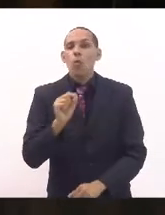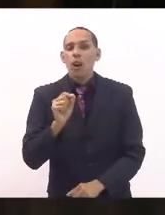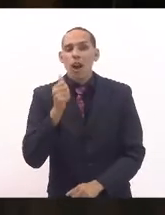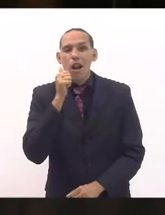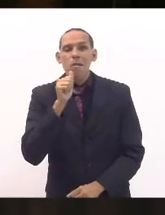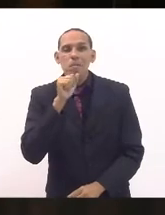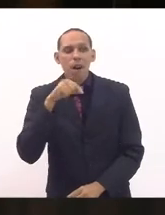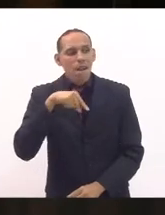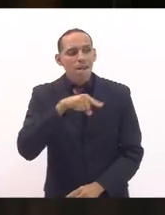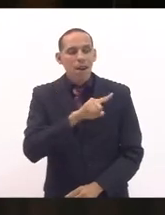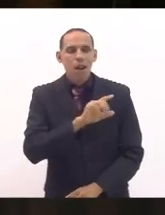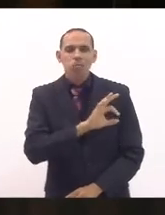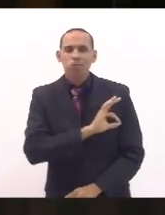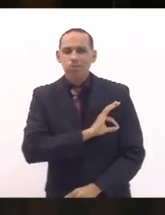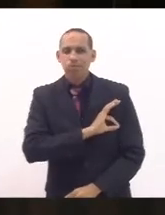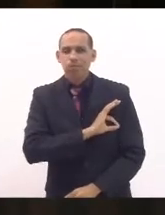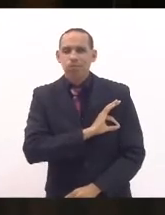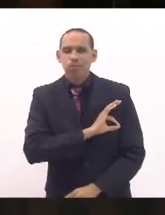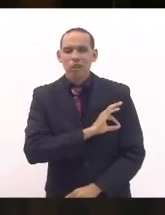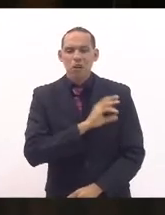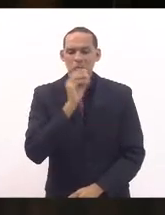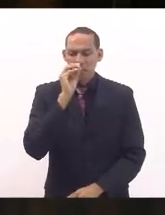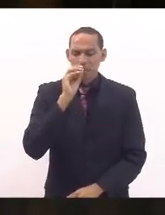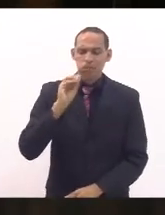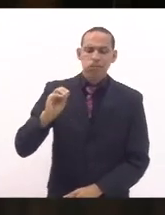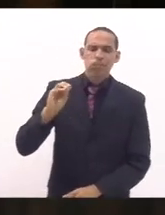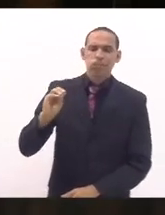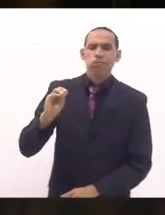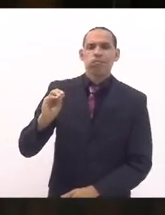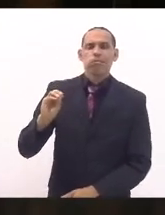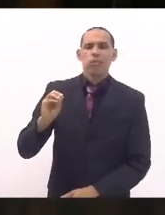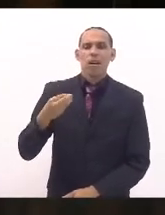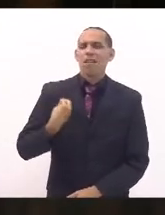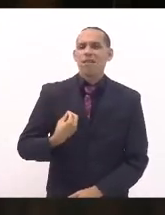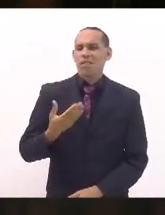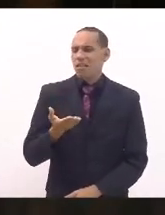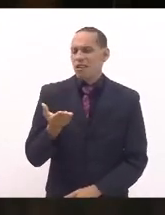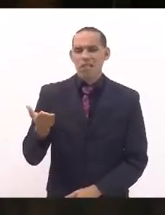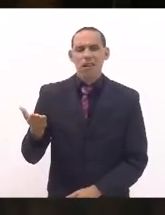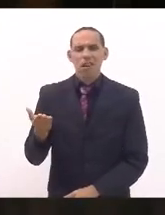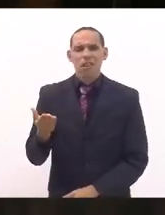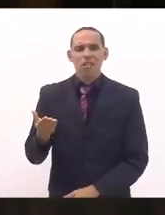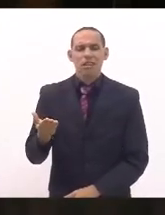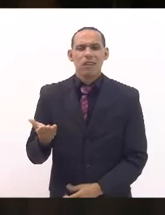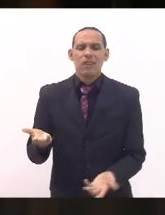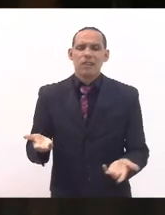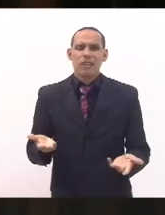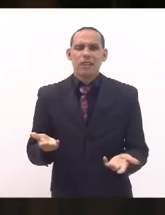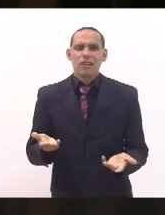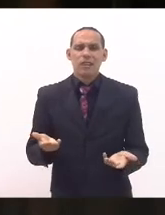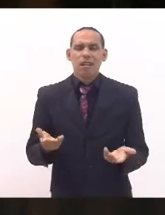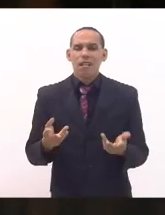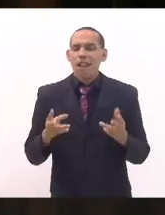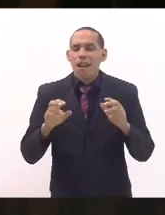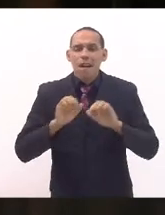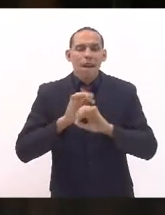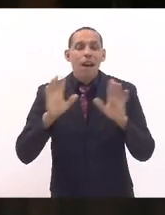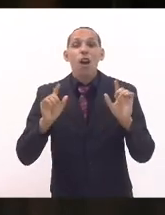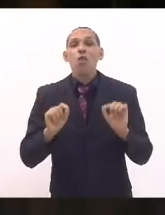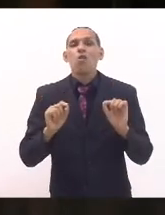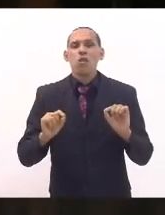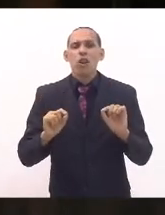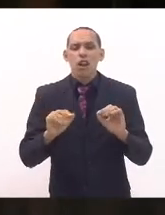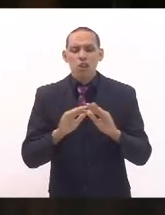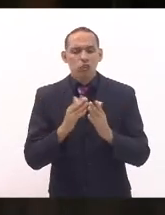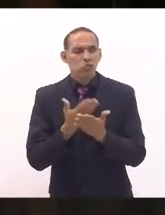até a delegacia, a negligência na vida delas era tão marcante que da ausência de